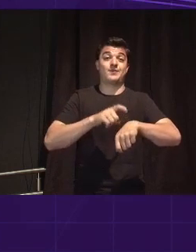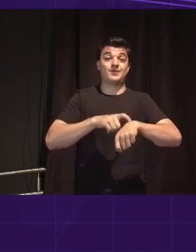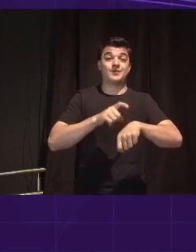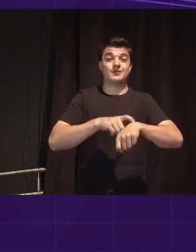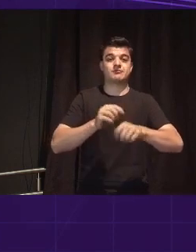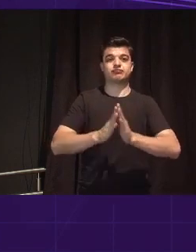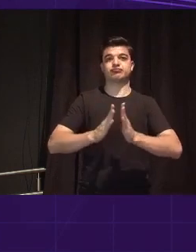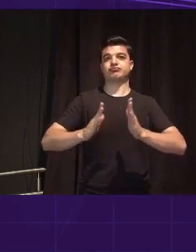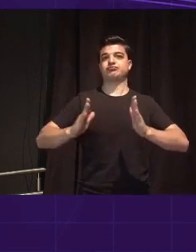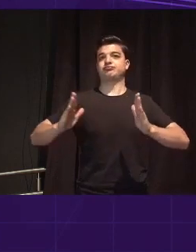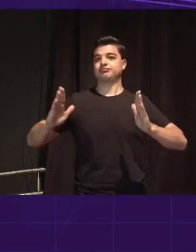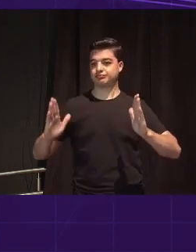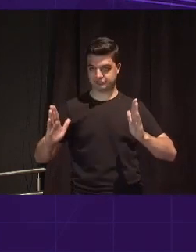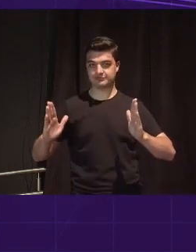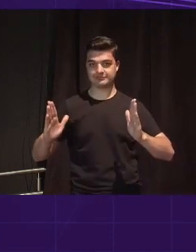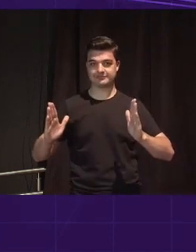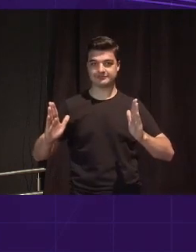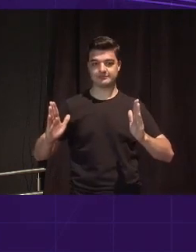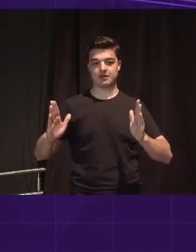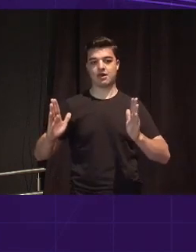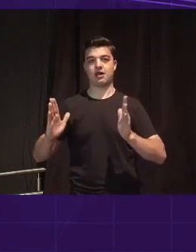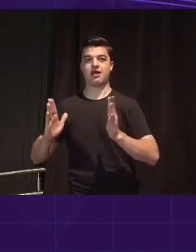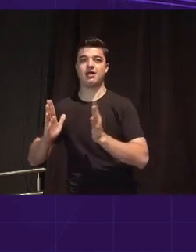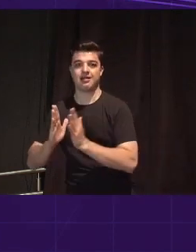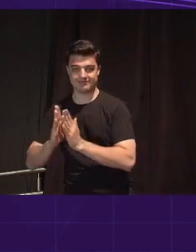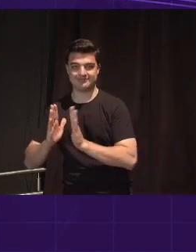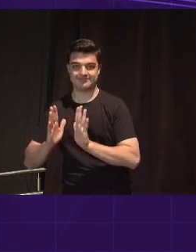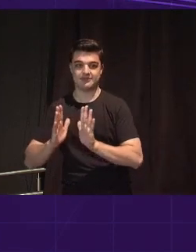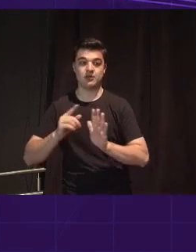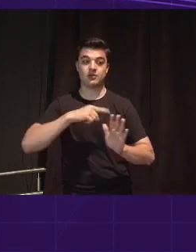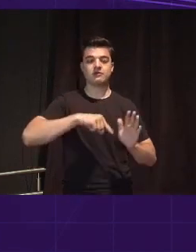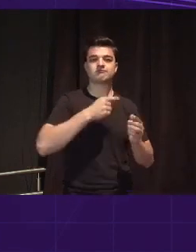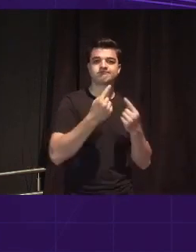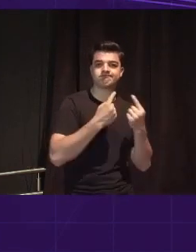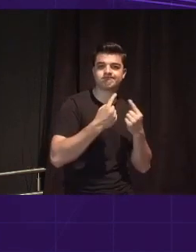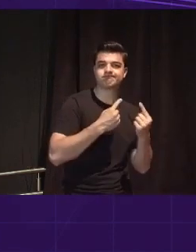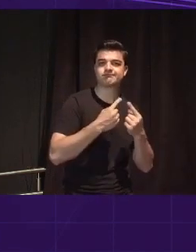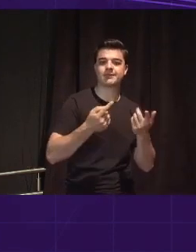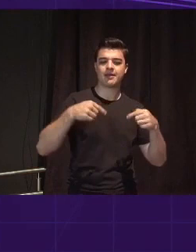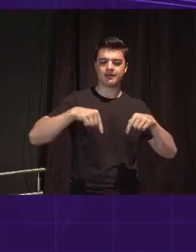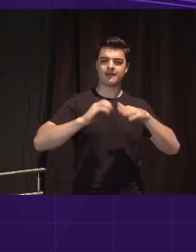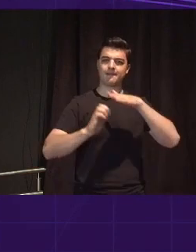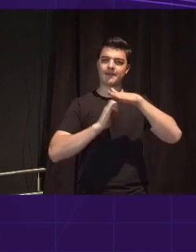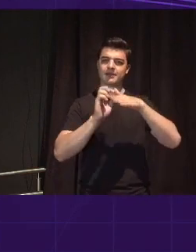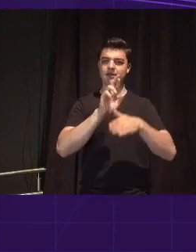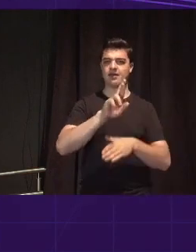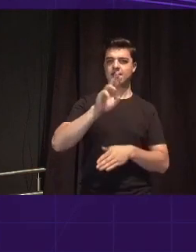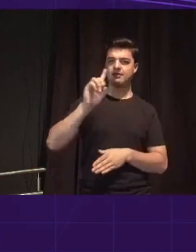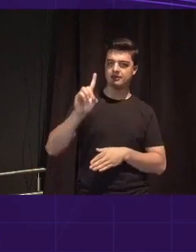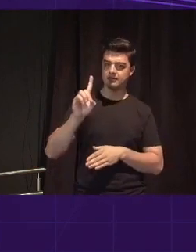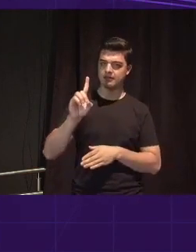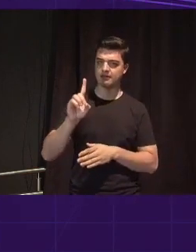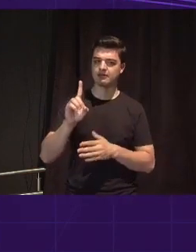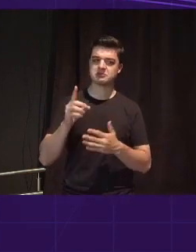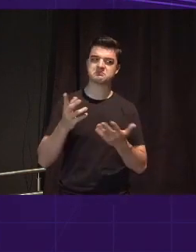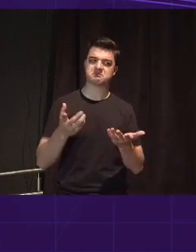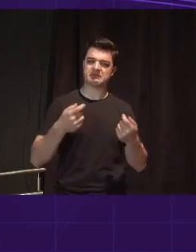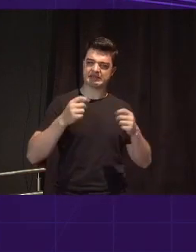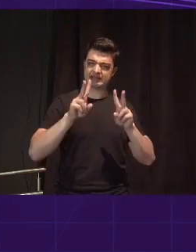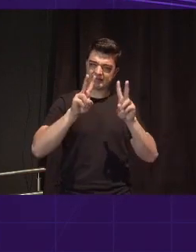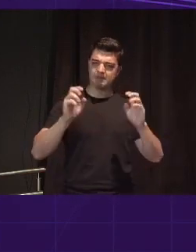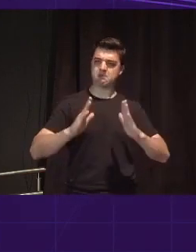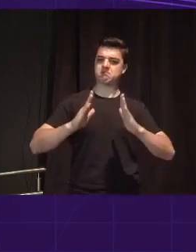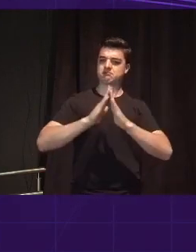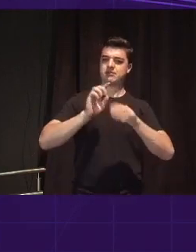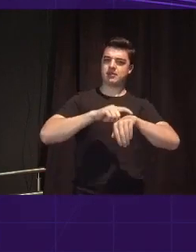choque falar de prazo dentro da empresa. A RD falando de prazo, mas a gente tem estimativa, a gente tem Monte Carlo, a gente precisa falar de